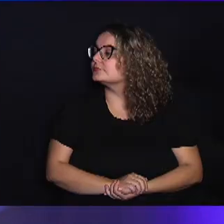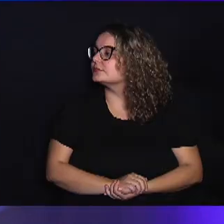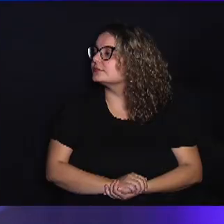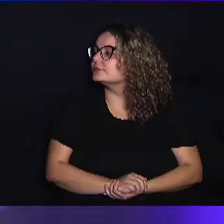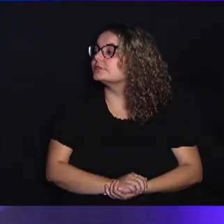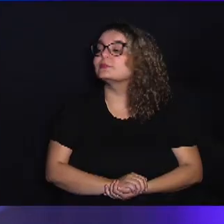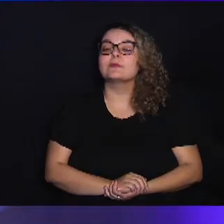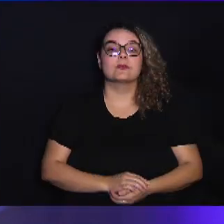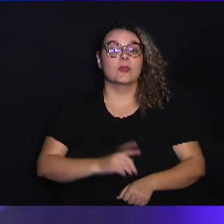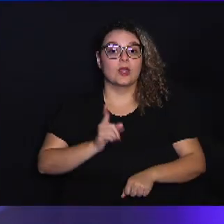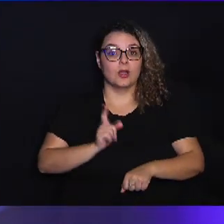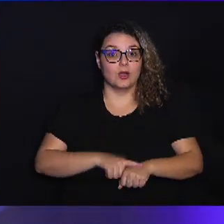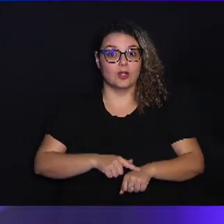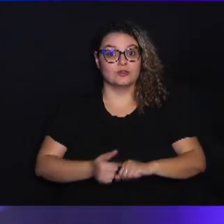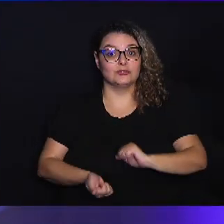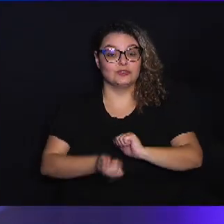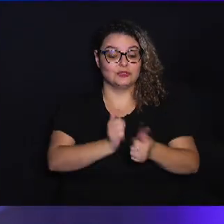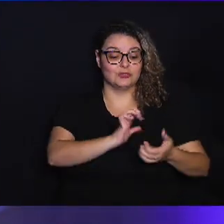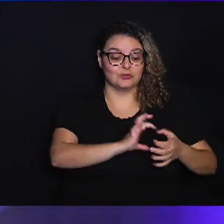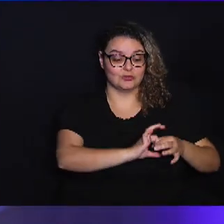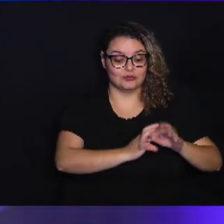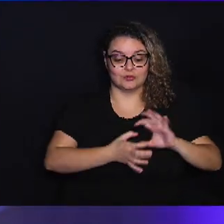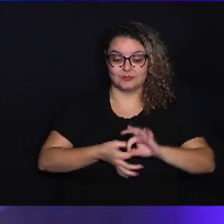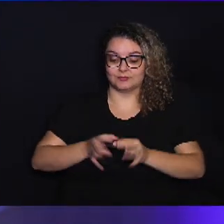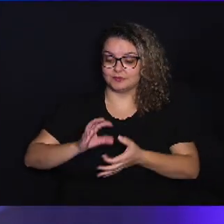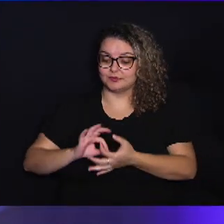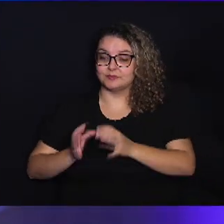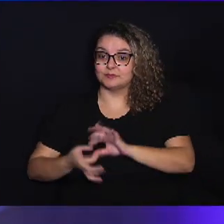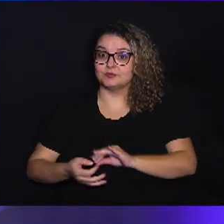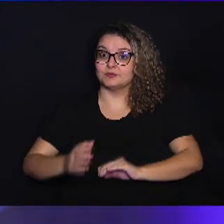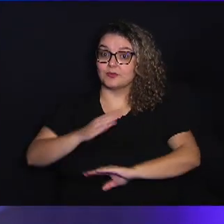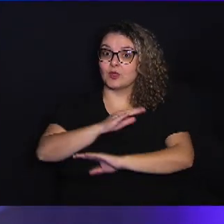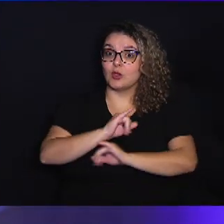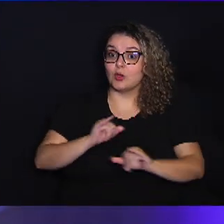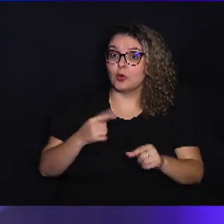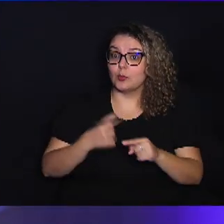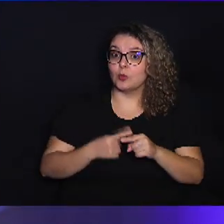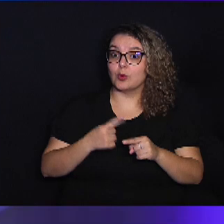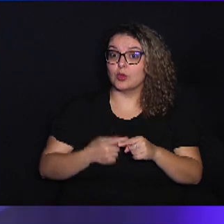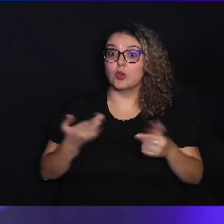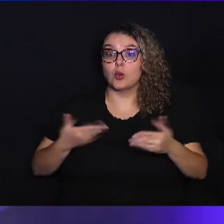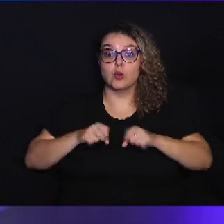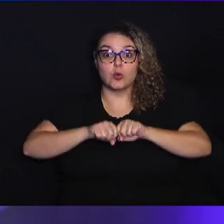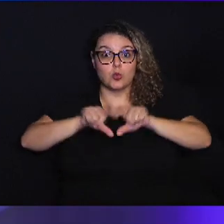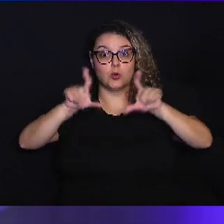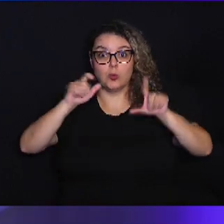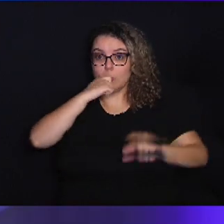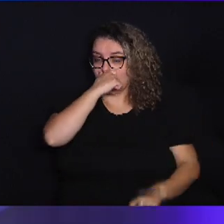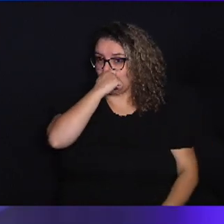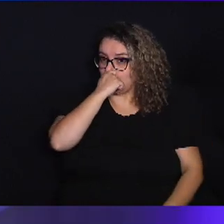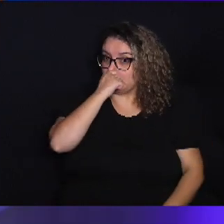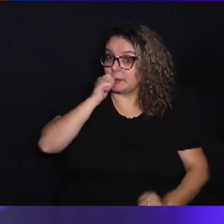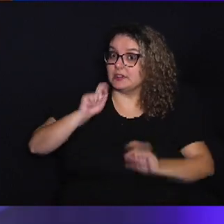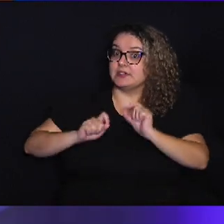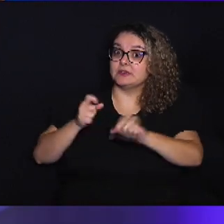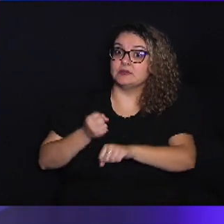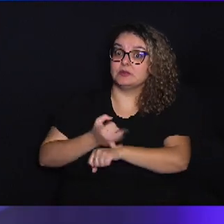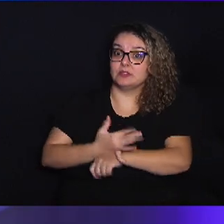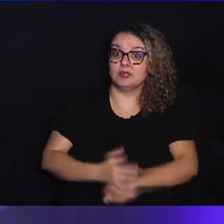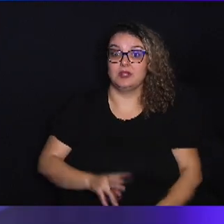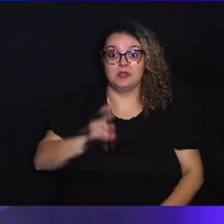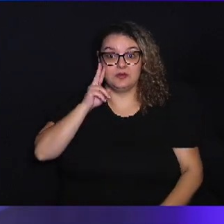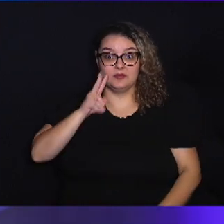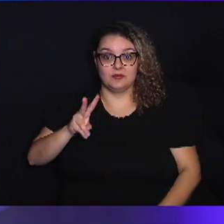Hora de Jogos Olímpicos aqui no Jornal Câmara Notícia, porque hoje cedo, quem madrugou viu a